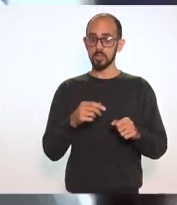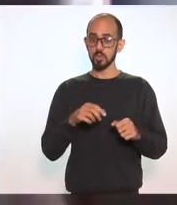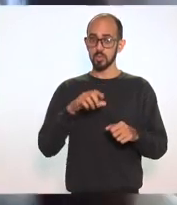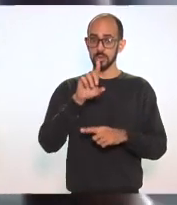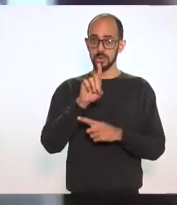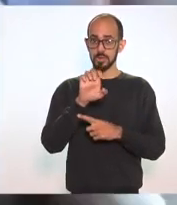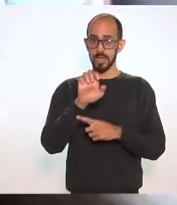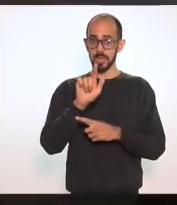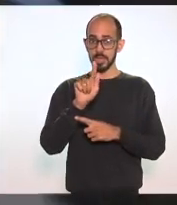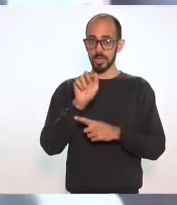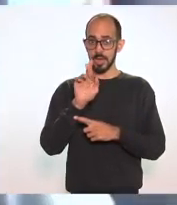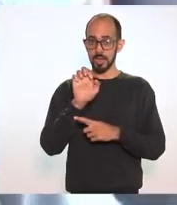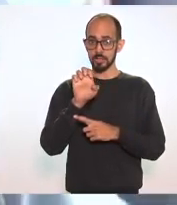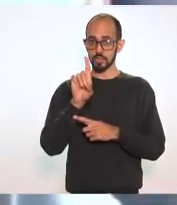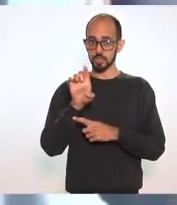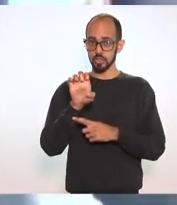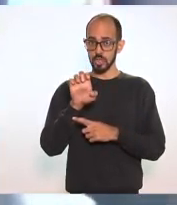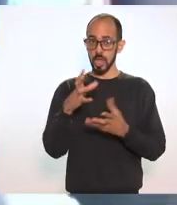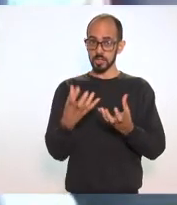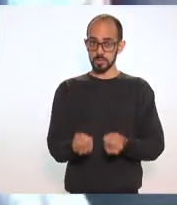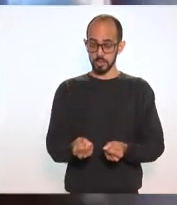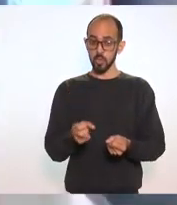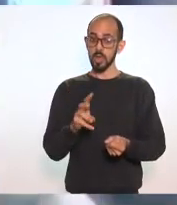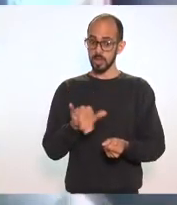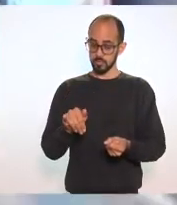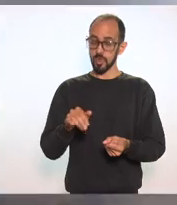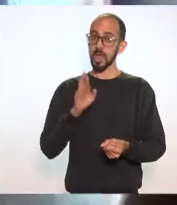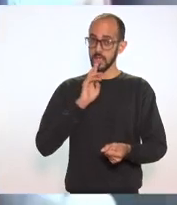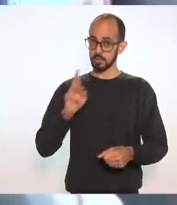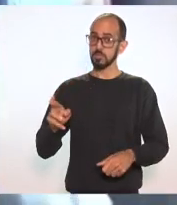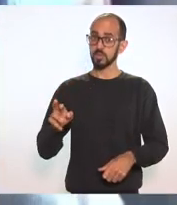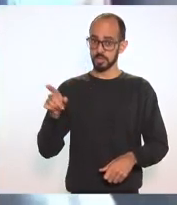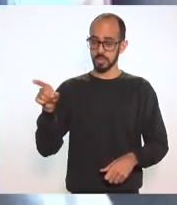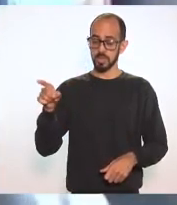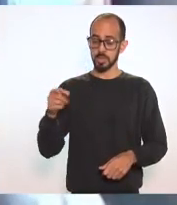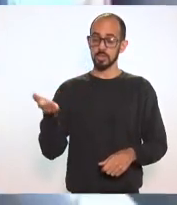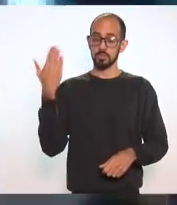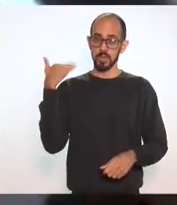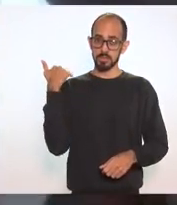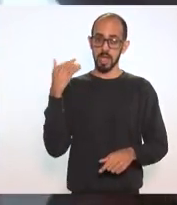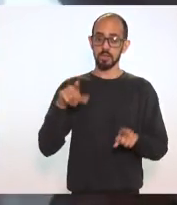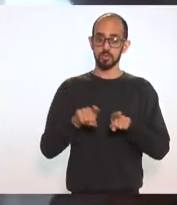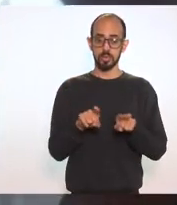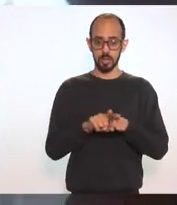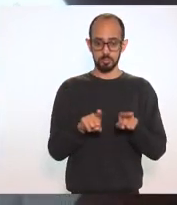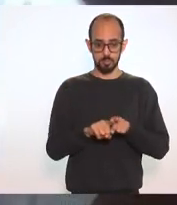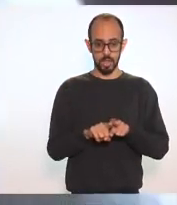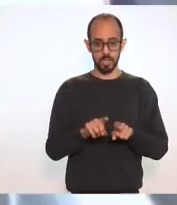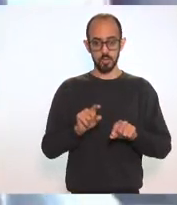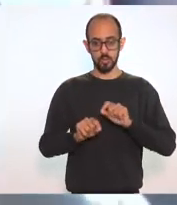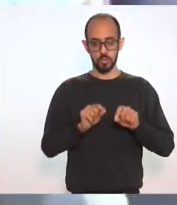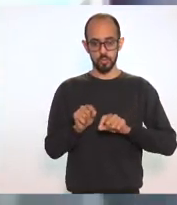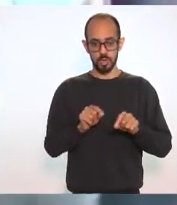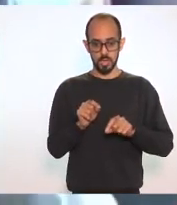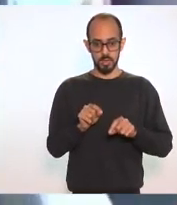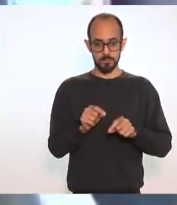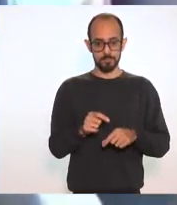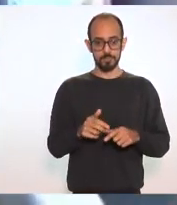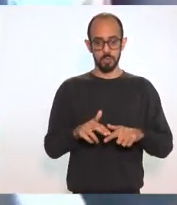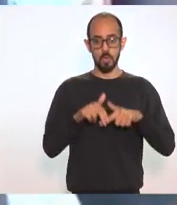vai responder por esse crime de antissemitismo. E no passado também, a partir, inclusive,